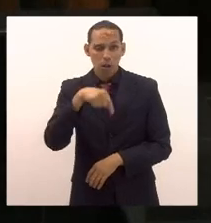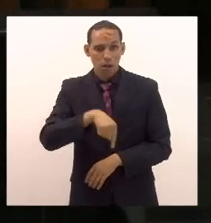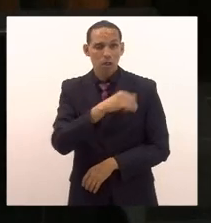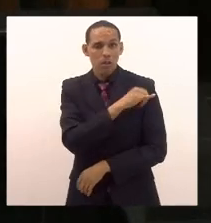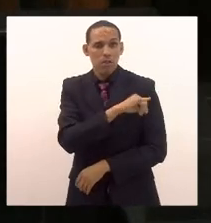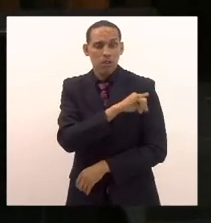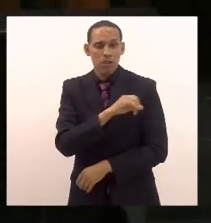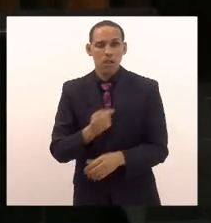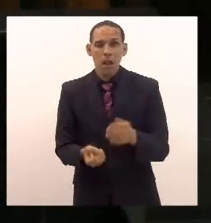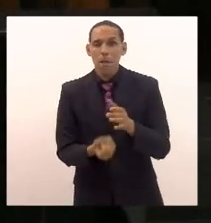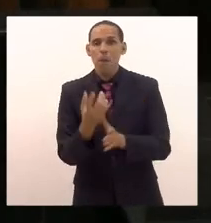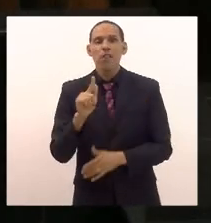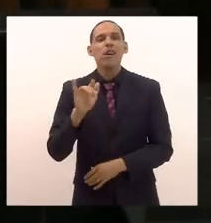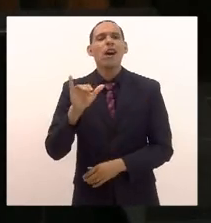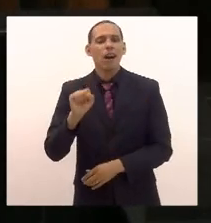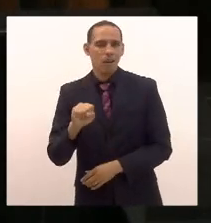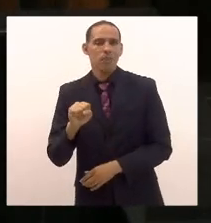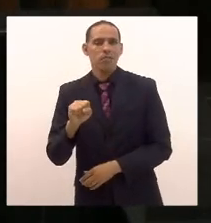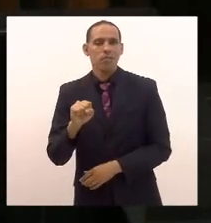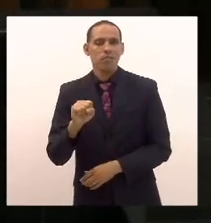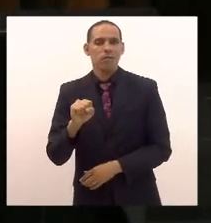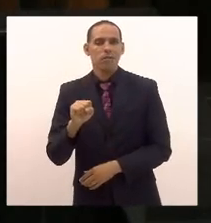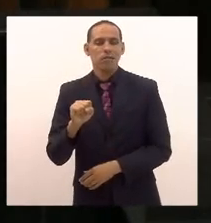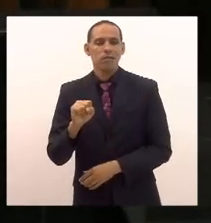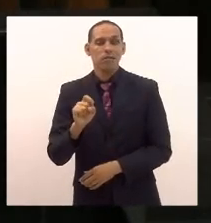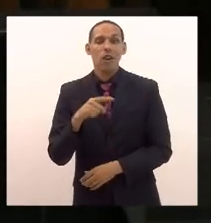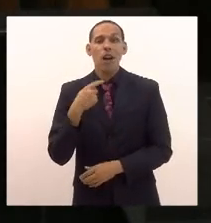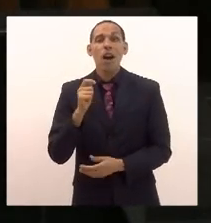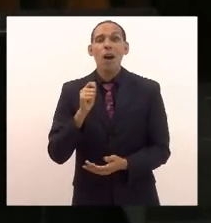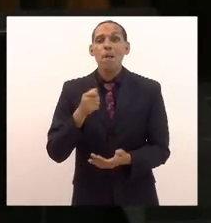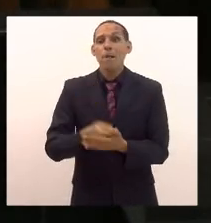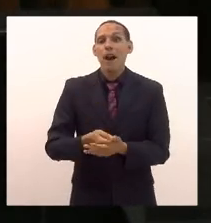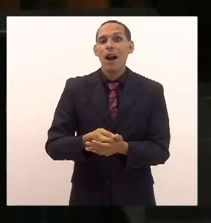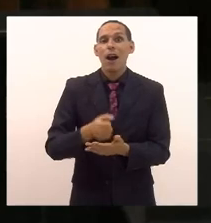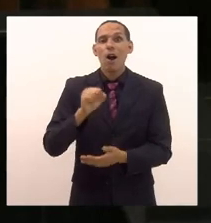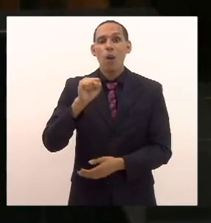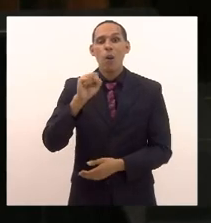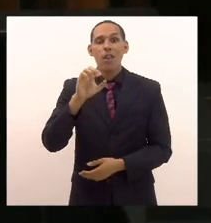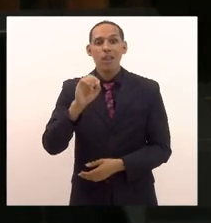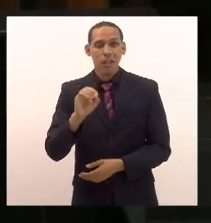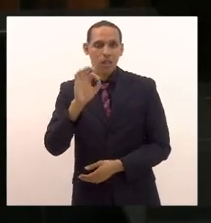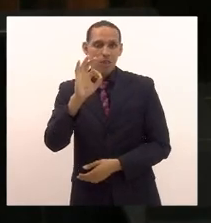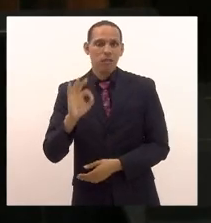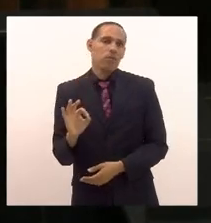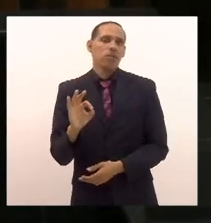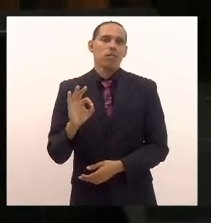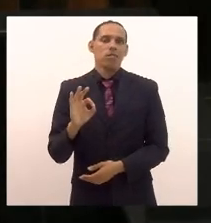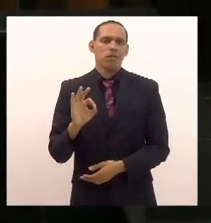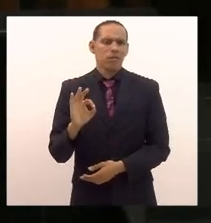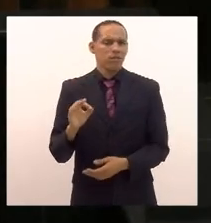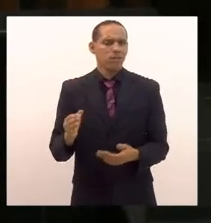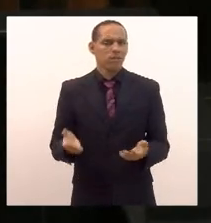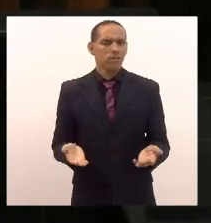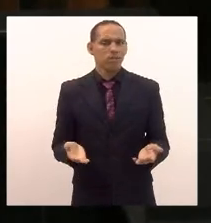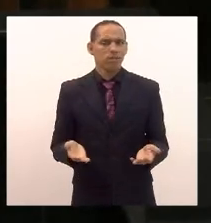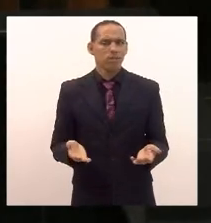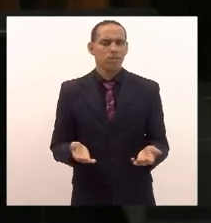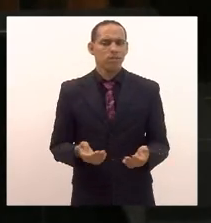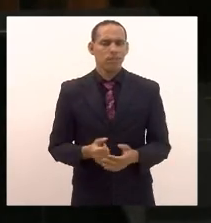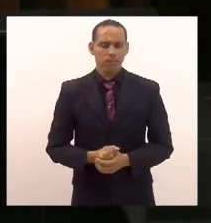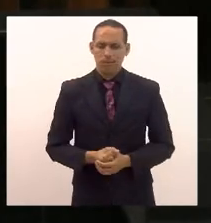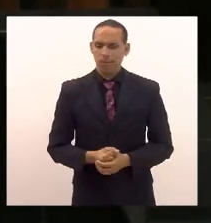gás pagamos no mínimo oitenta por cento dessa conta